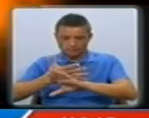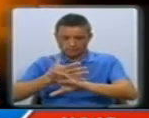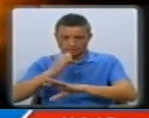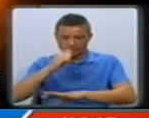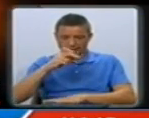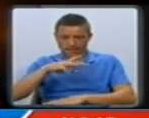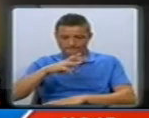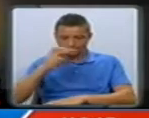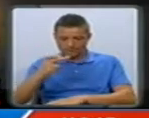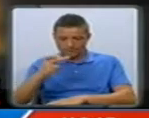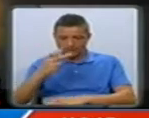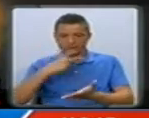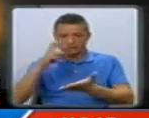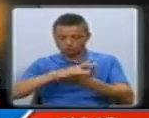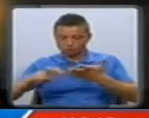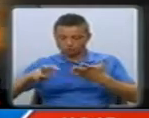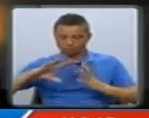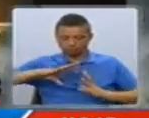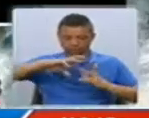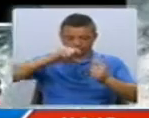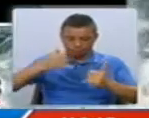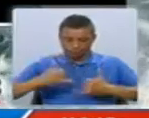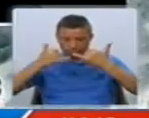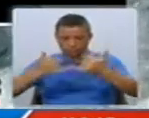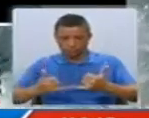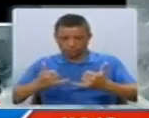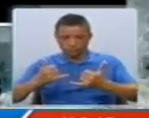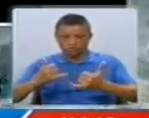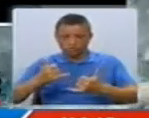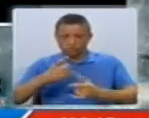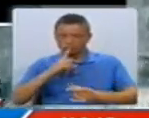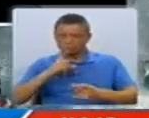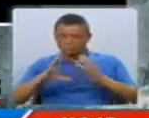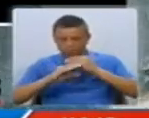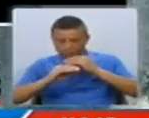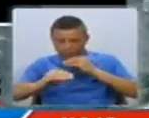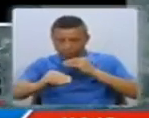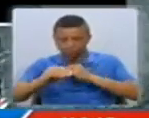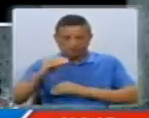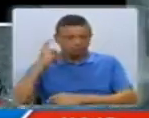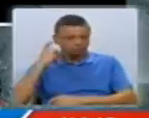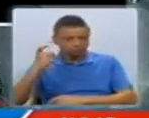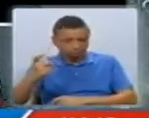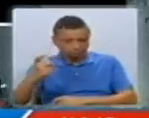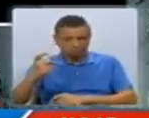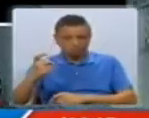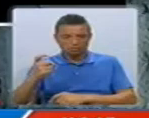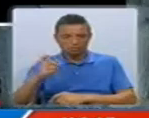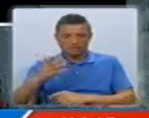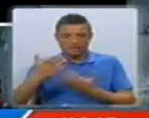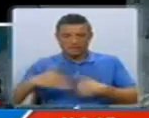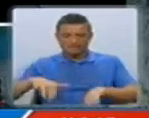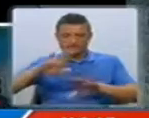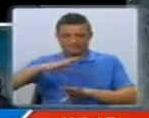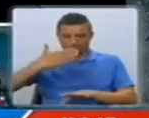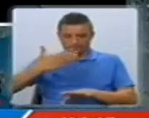radiação mais energética do universo, pouco depois do silêncio do rádio. O que é que isto quer dizer? Bom, quer dizer que, em primeiro lugar,